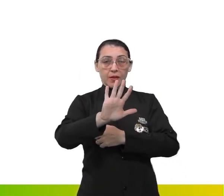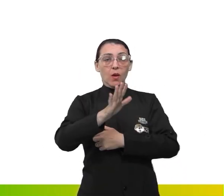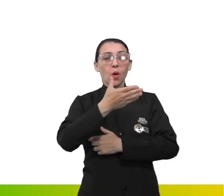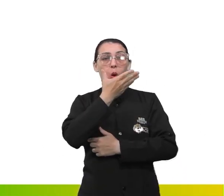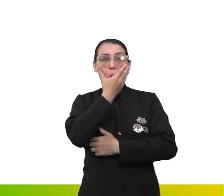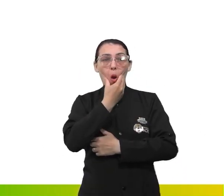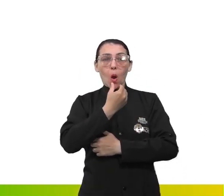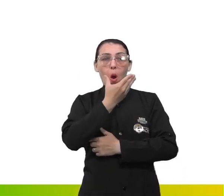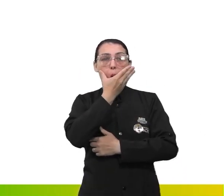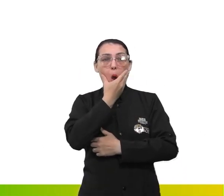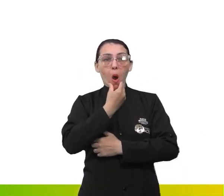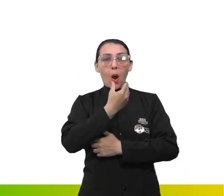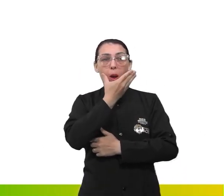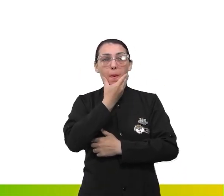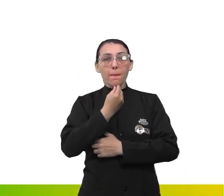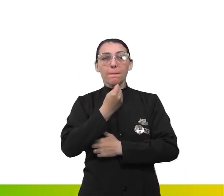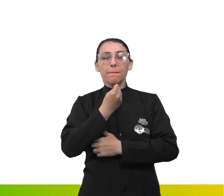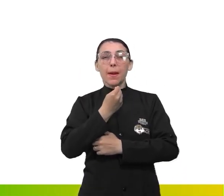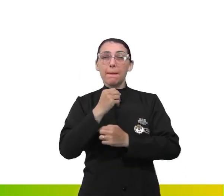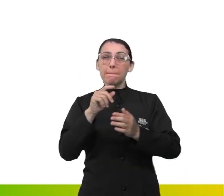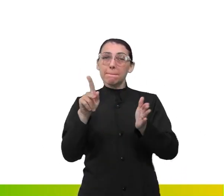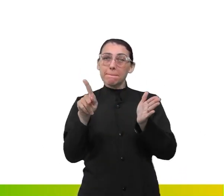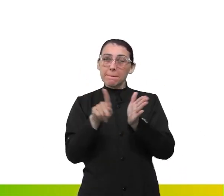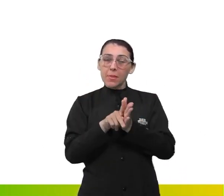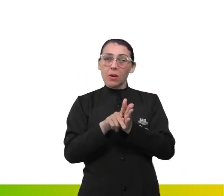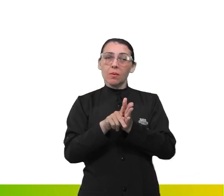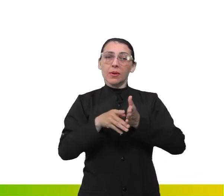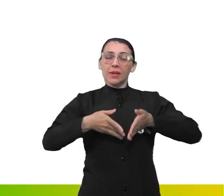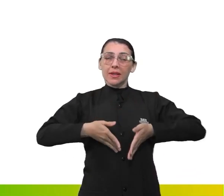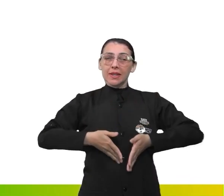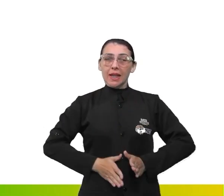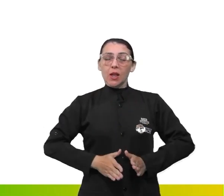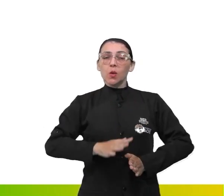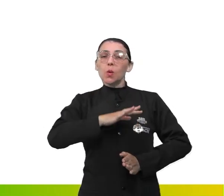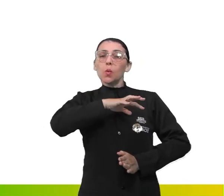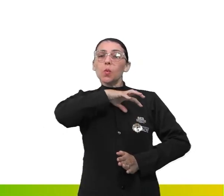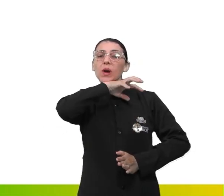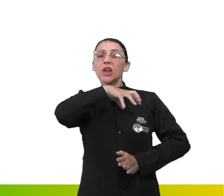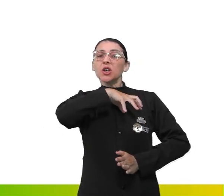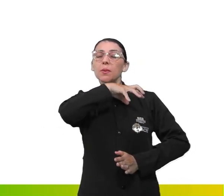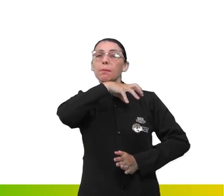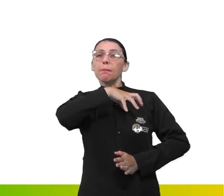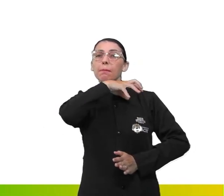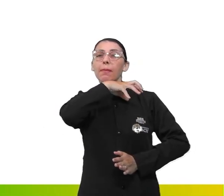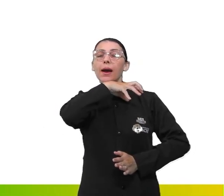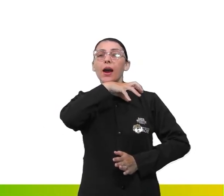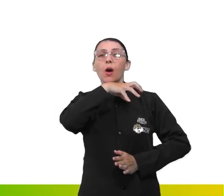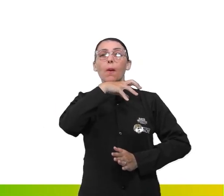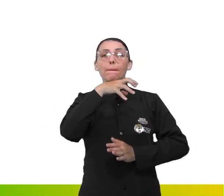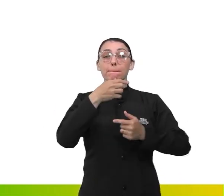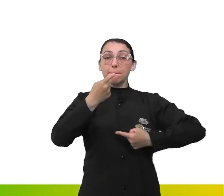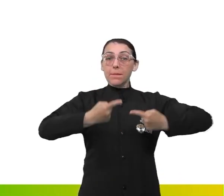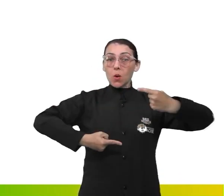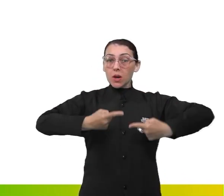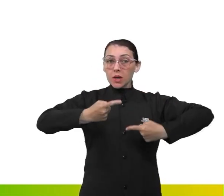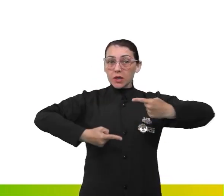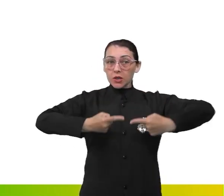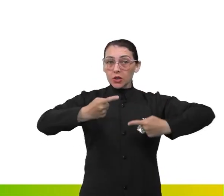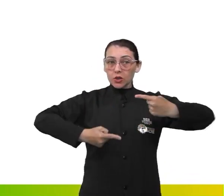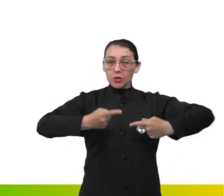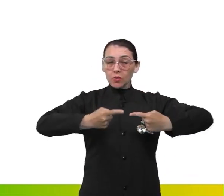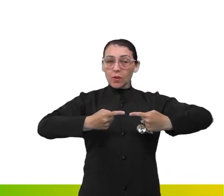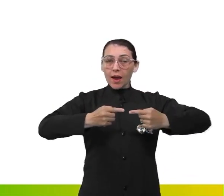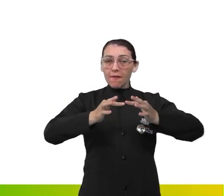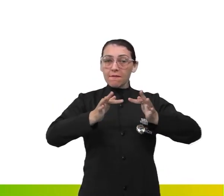homem é, por natureza, um animal político. Eu coloquei aqui a frase resumida, o homem é um